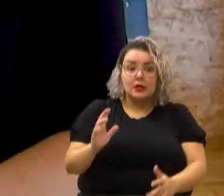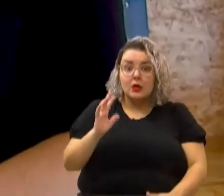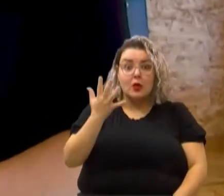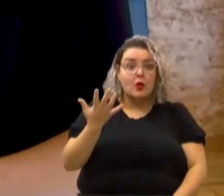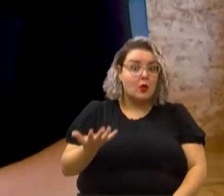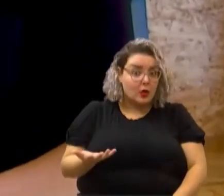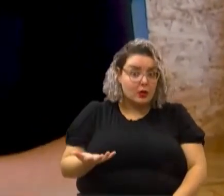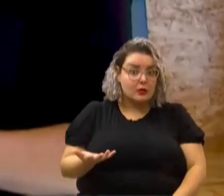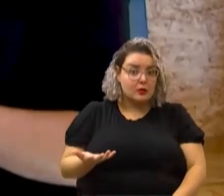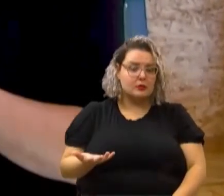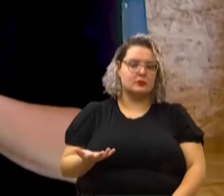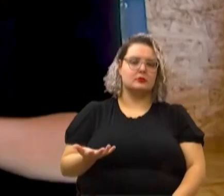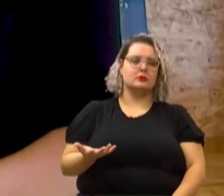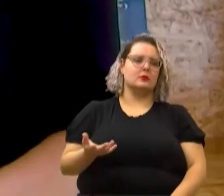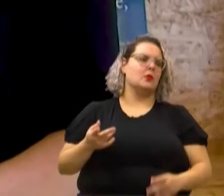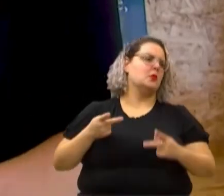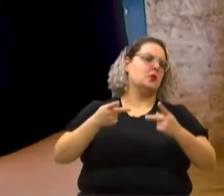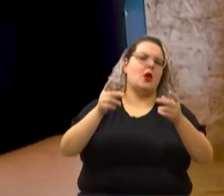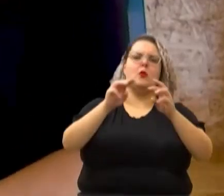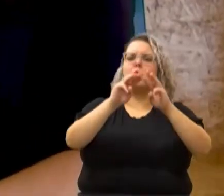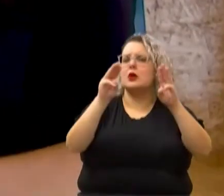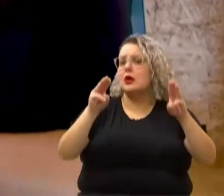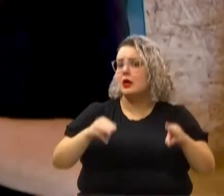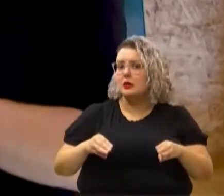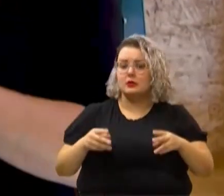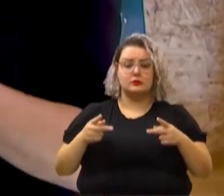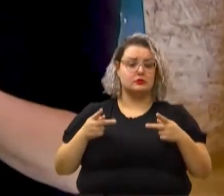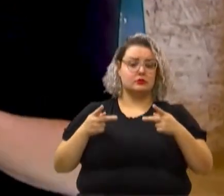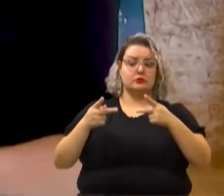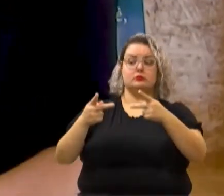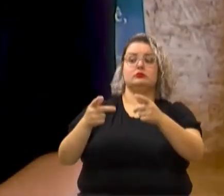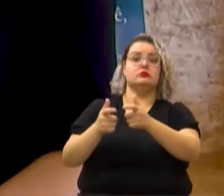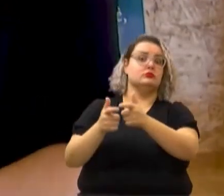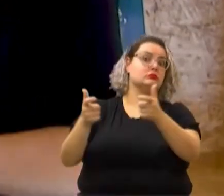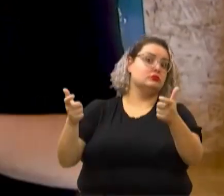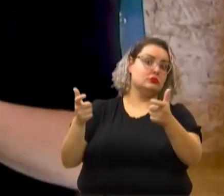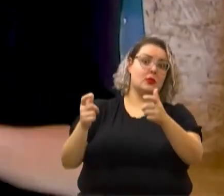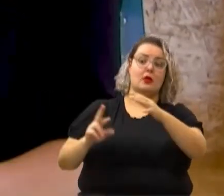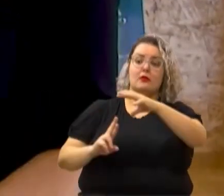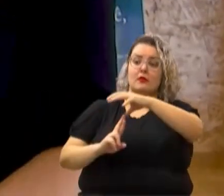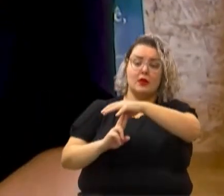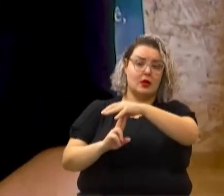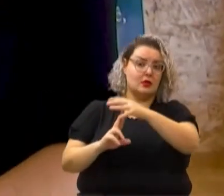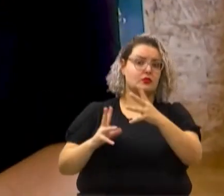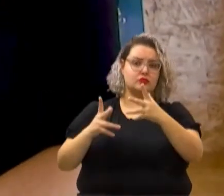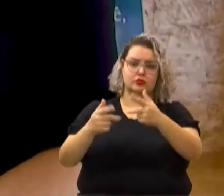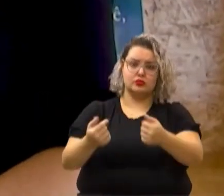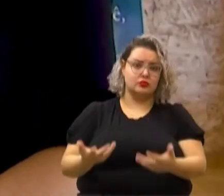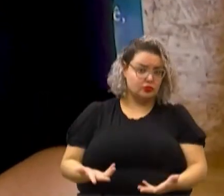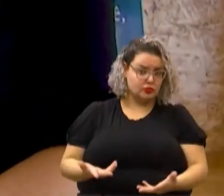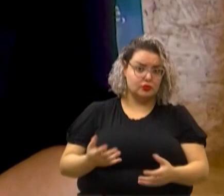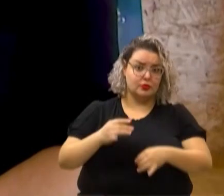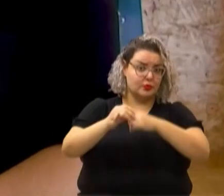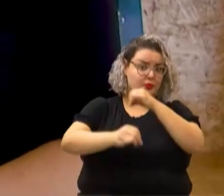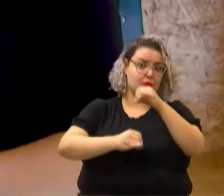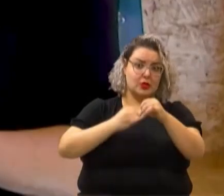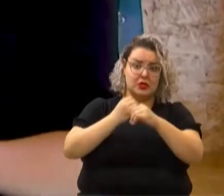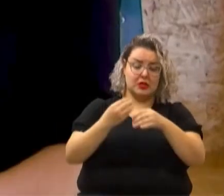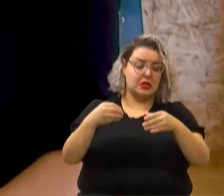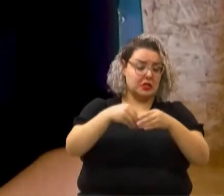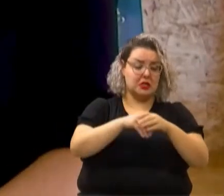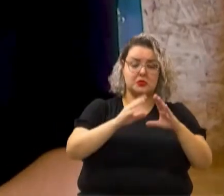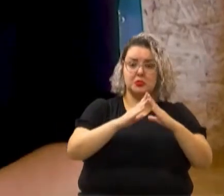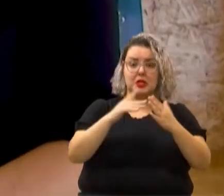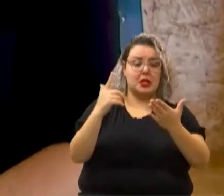hoje a gente tem a possibilidade de visitar museus de visitar grandes feiras tudo pela internet sem sair de casa